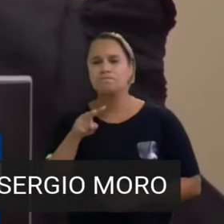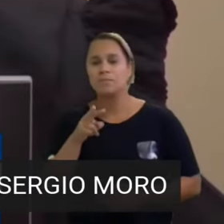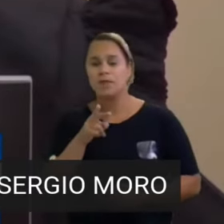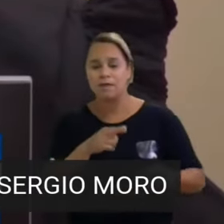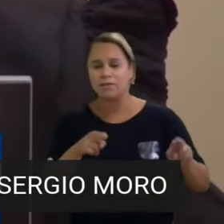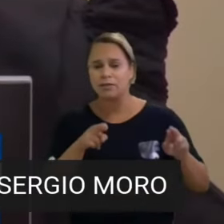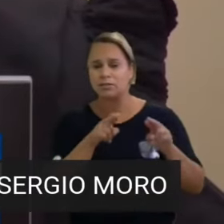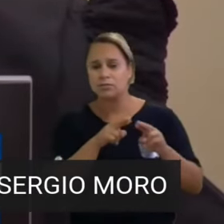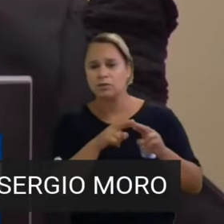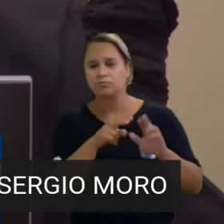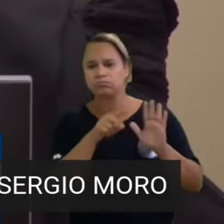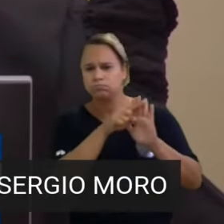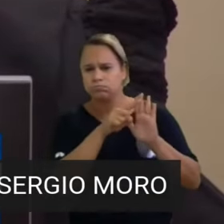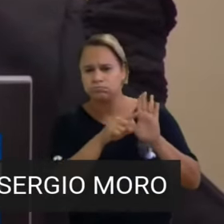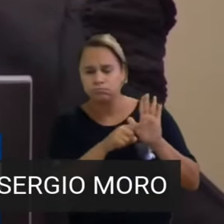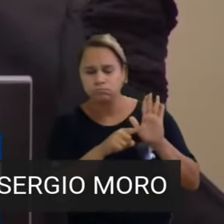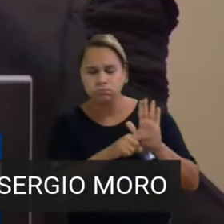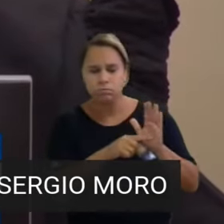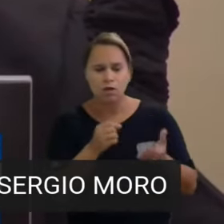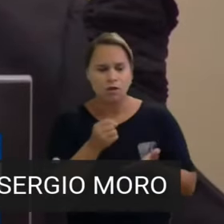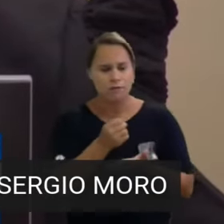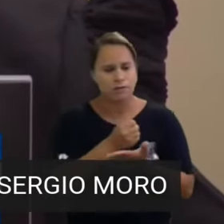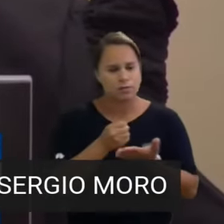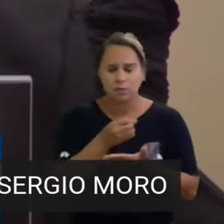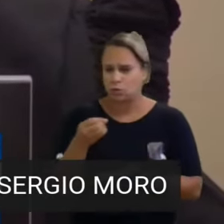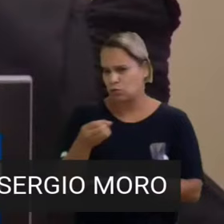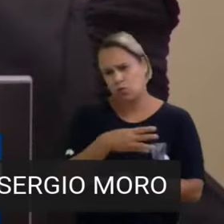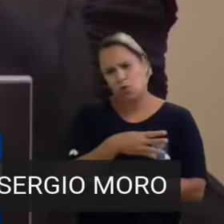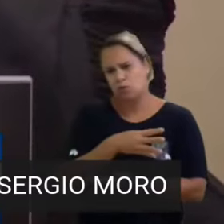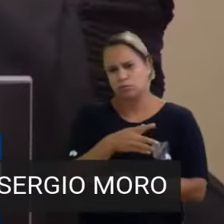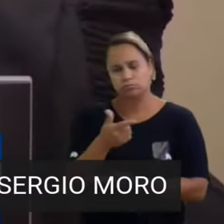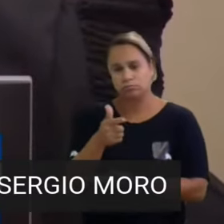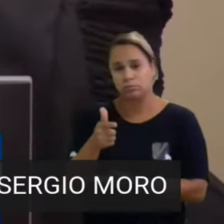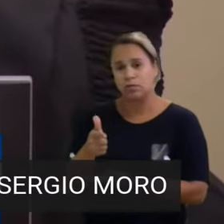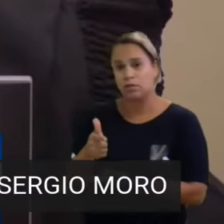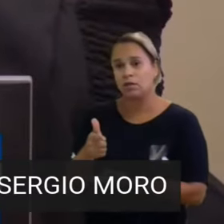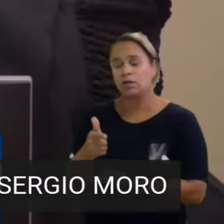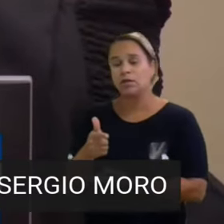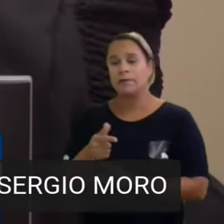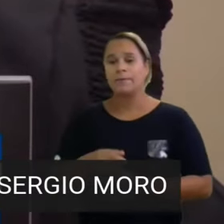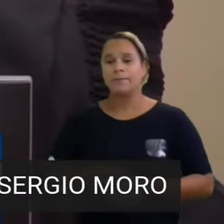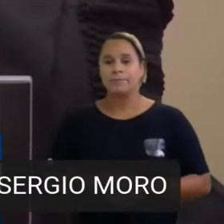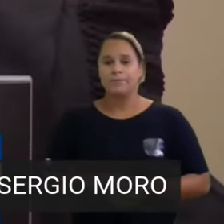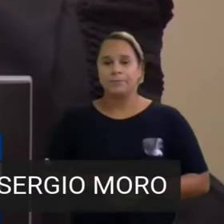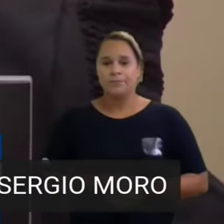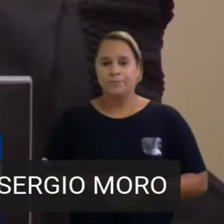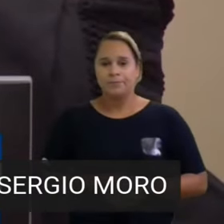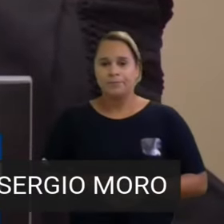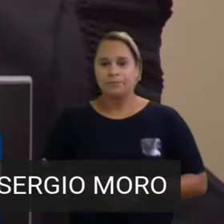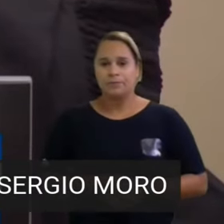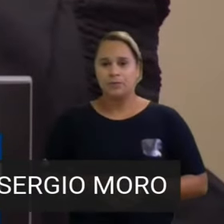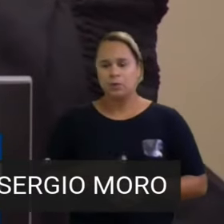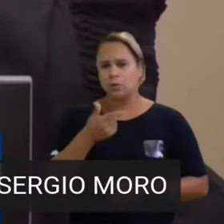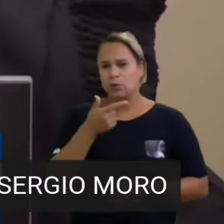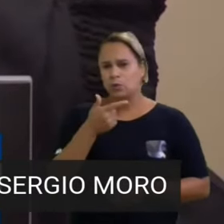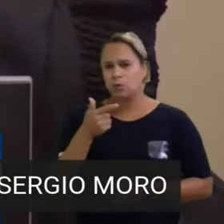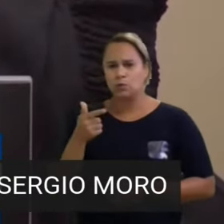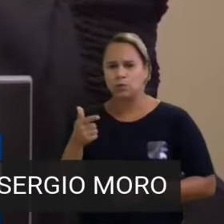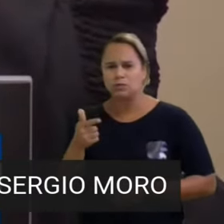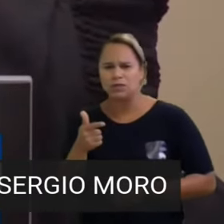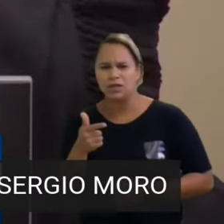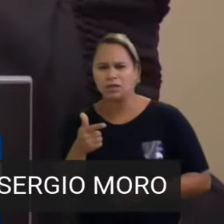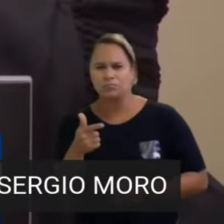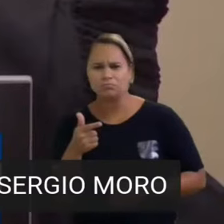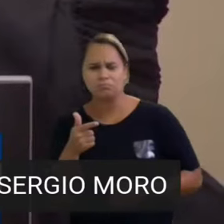trazer fundamentos novos. Eh, considerando que não existe vício na decisão, nem erro material, obscuridade ou